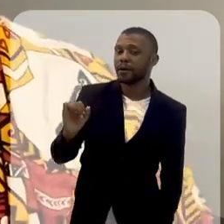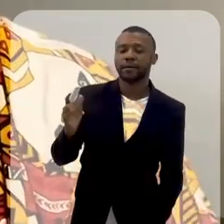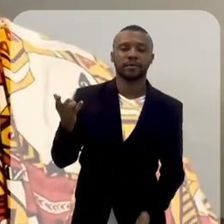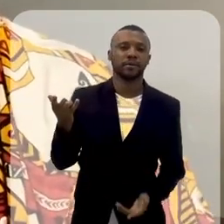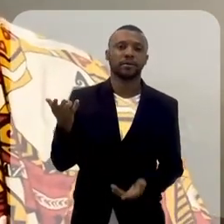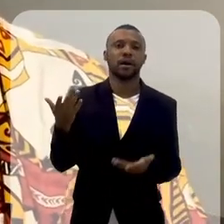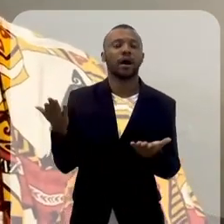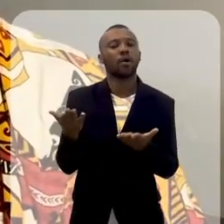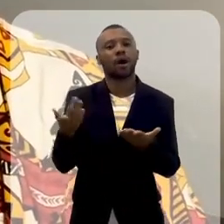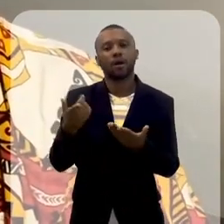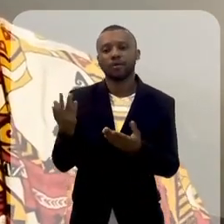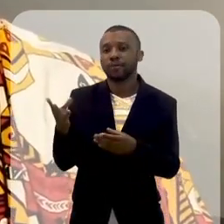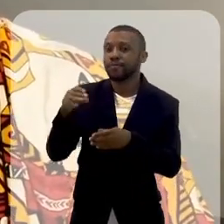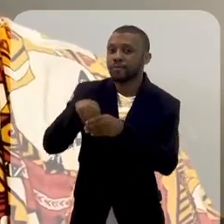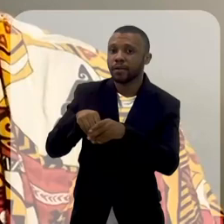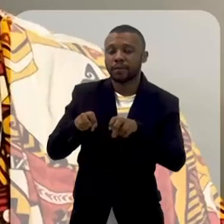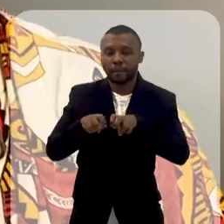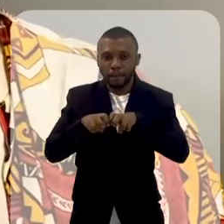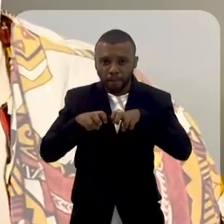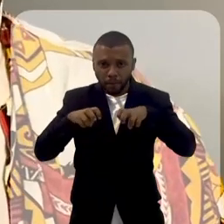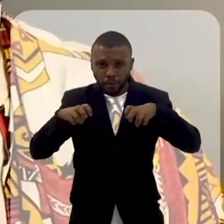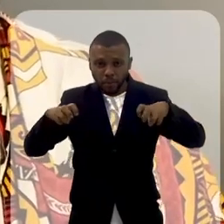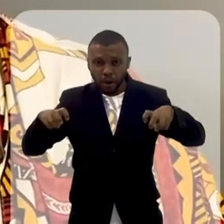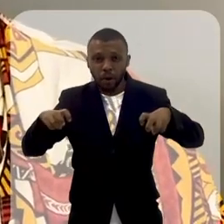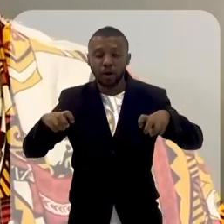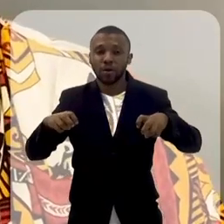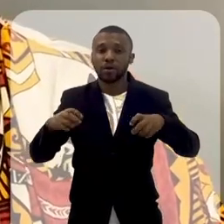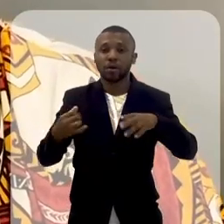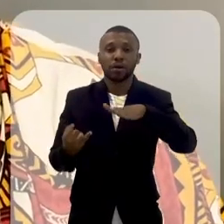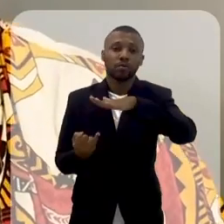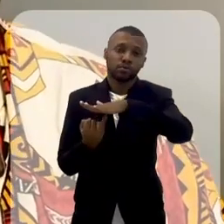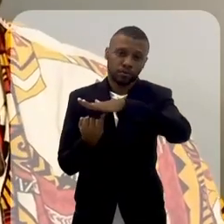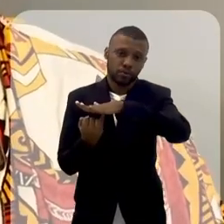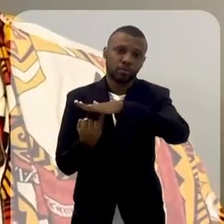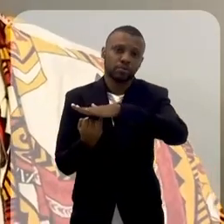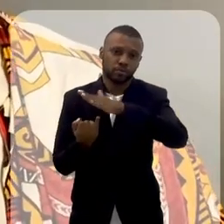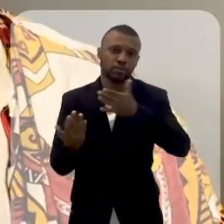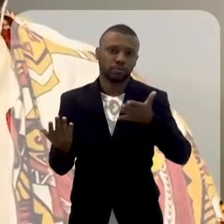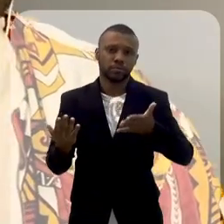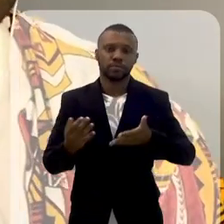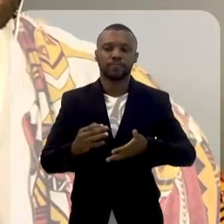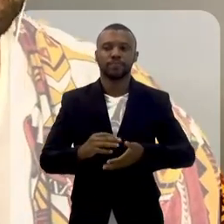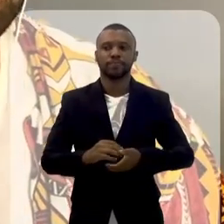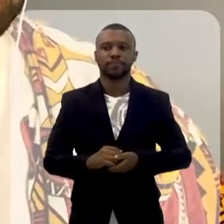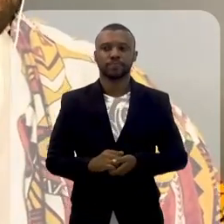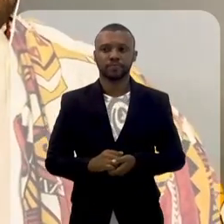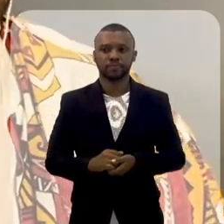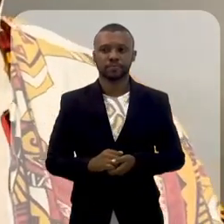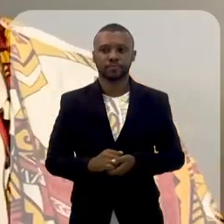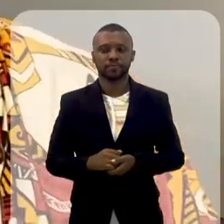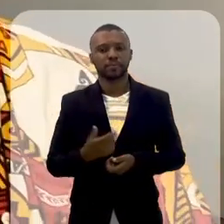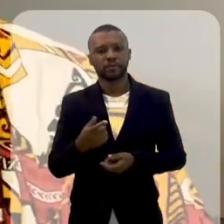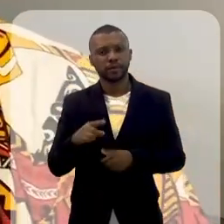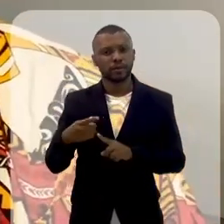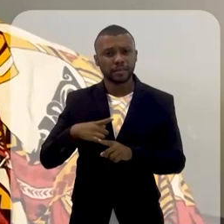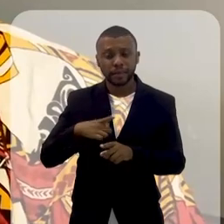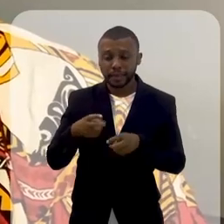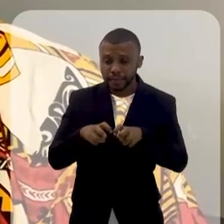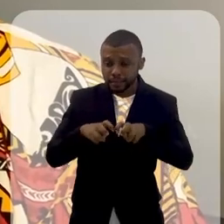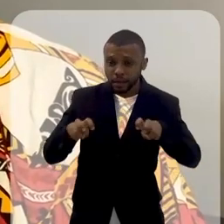para Dubai, né? Agora eu estou fazendo parte da mesa de membros executivos do Instituto,